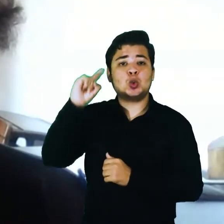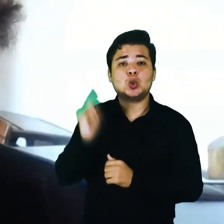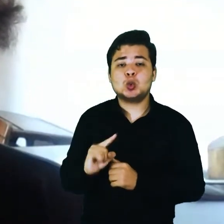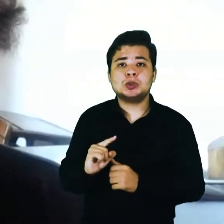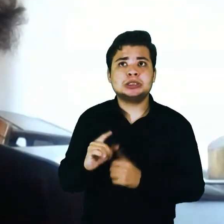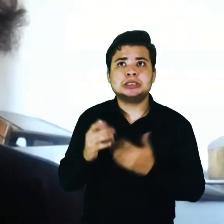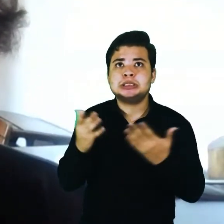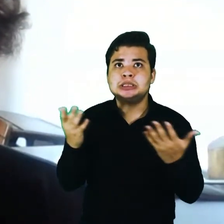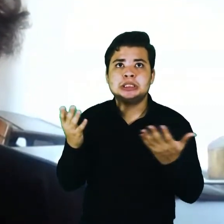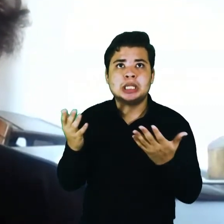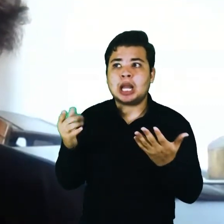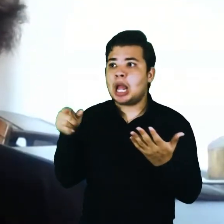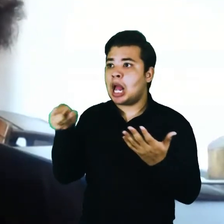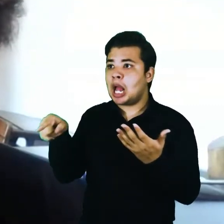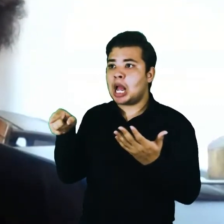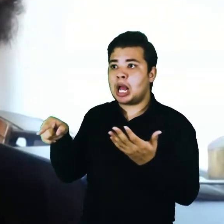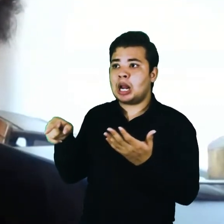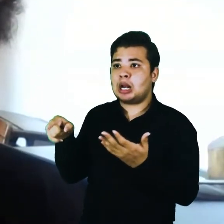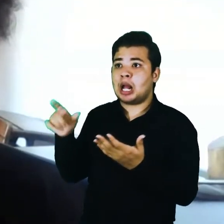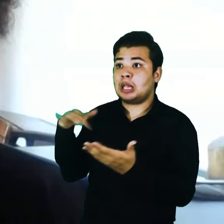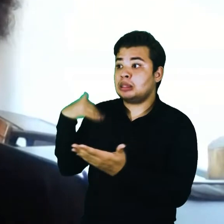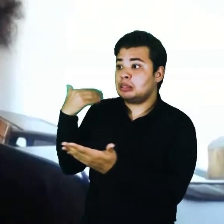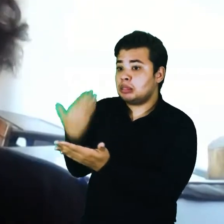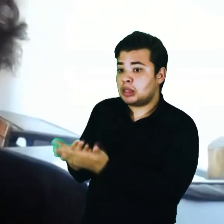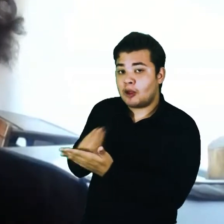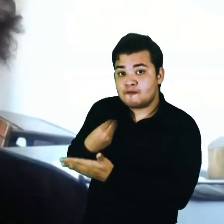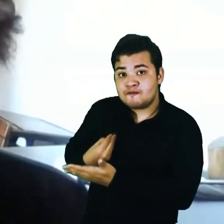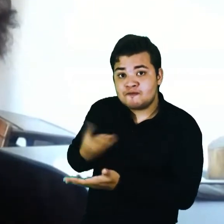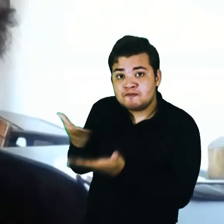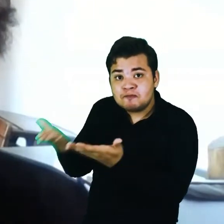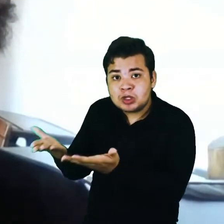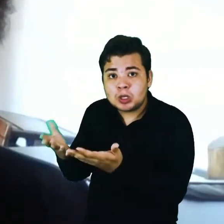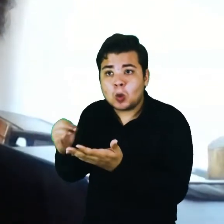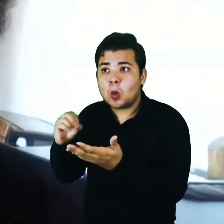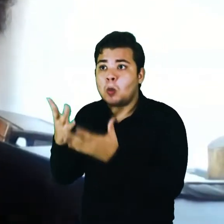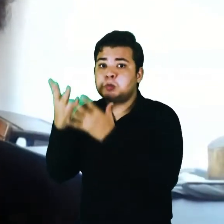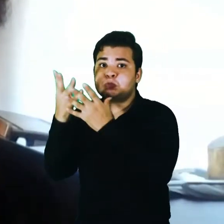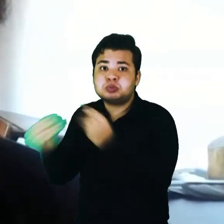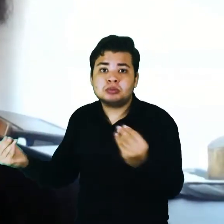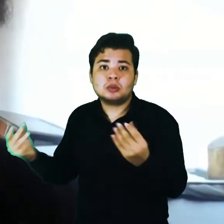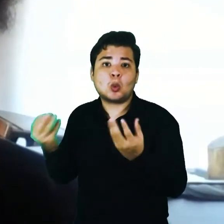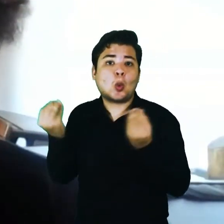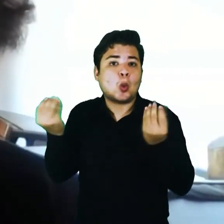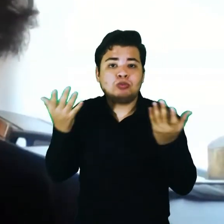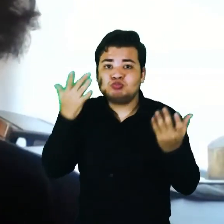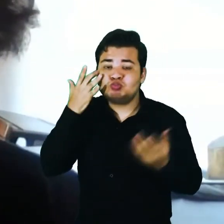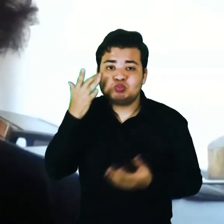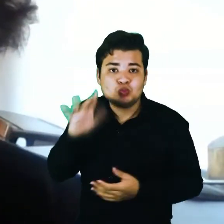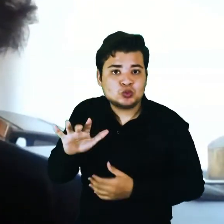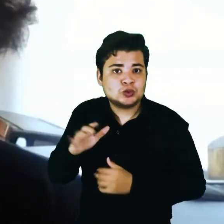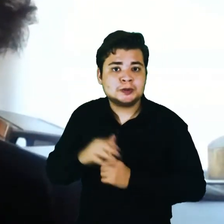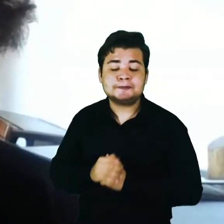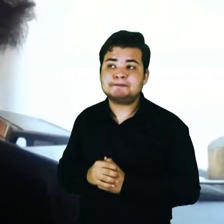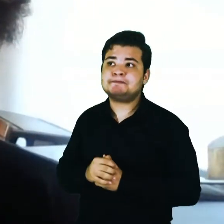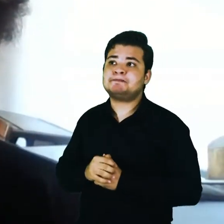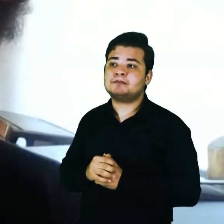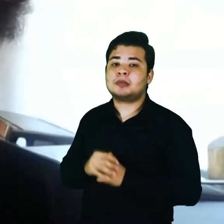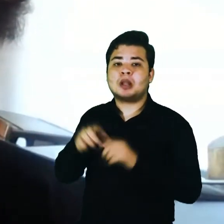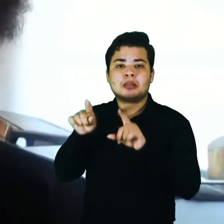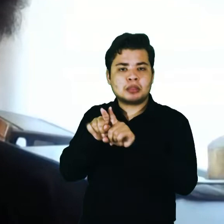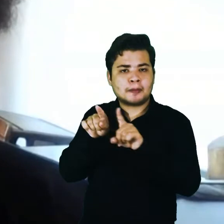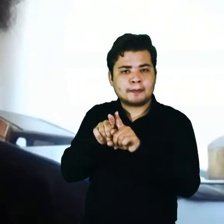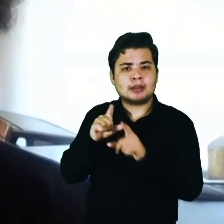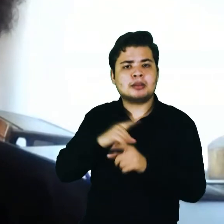ela ocorre ainda ou não, se ela deixou de existir, né? Agora, há outras espécies,